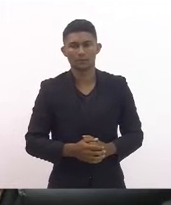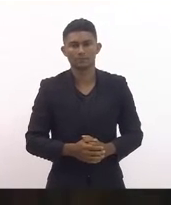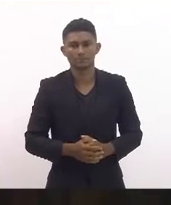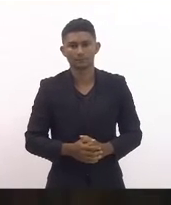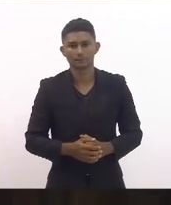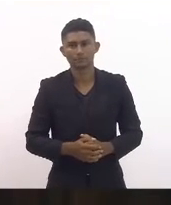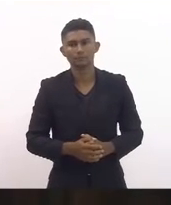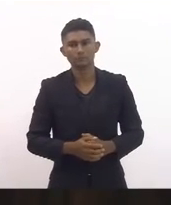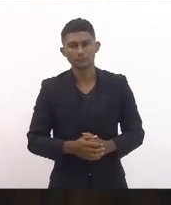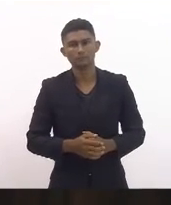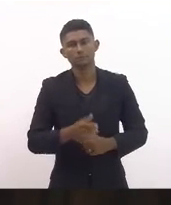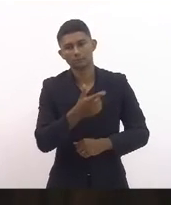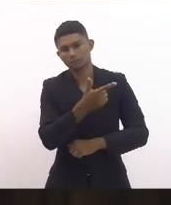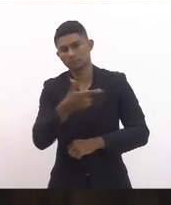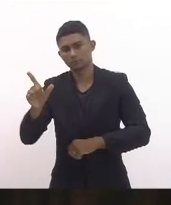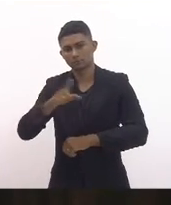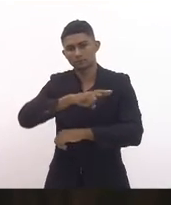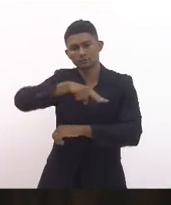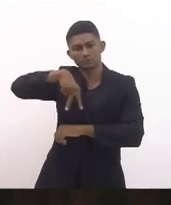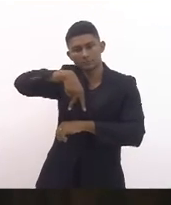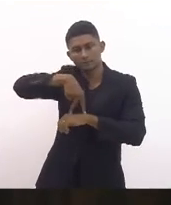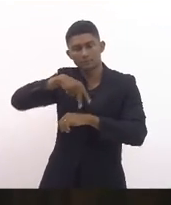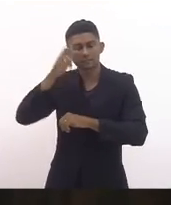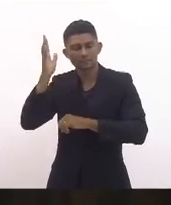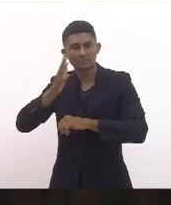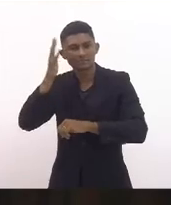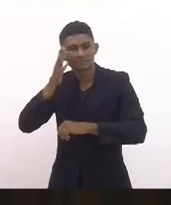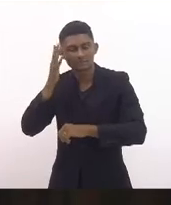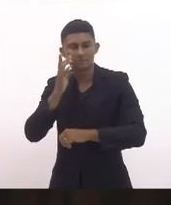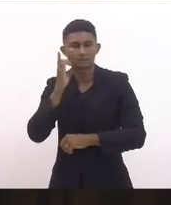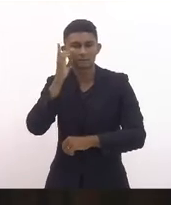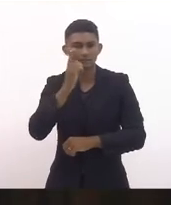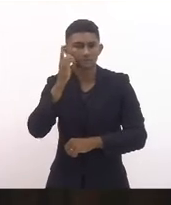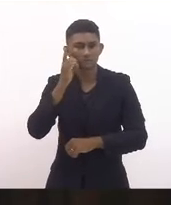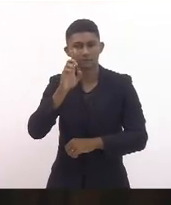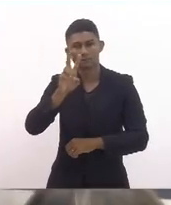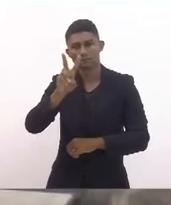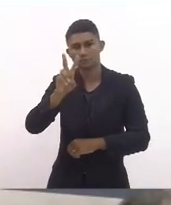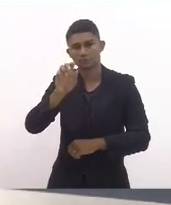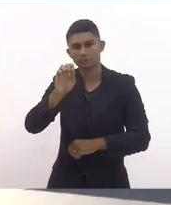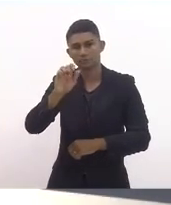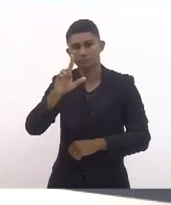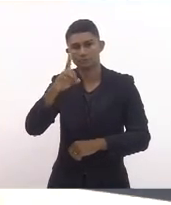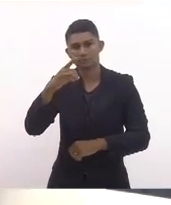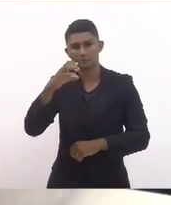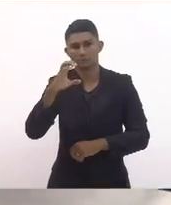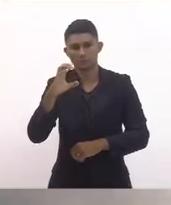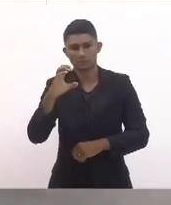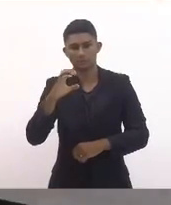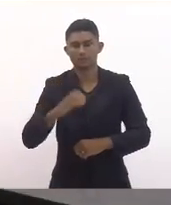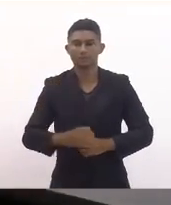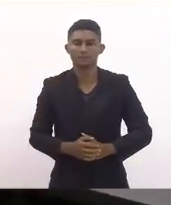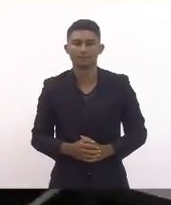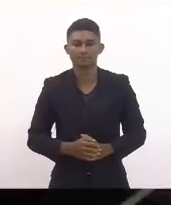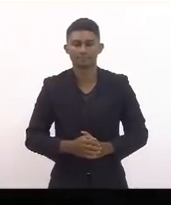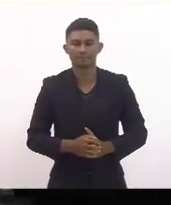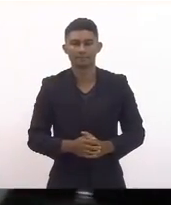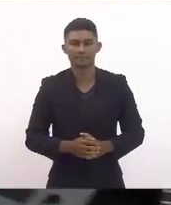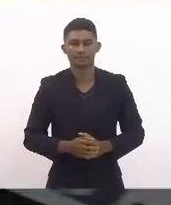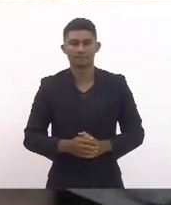o próximo orador inscrito Nobre Deputado waldeck Carneiro E aí